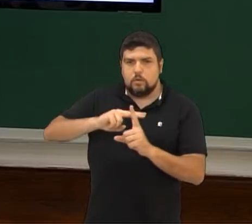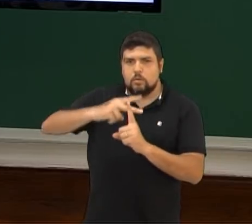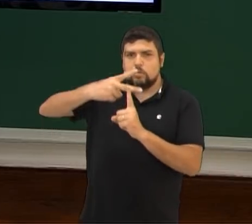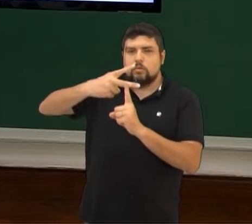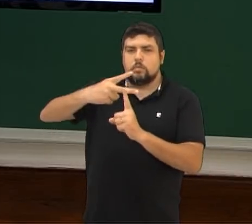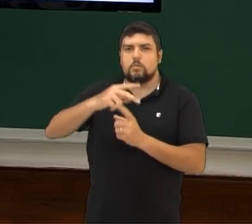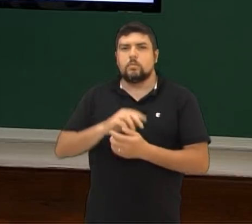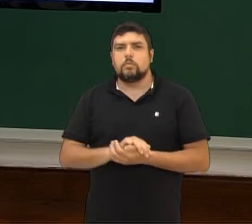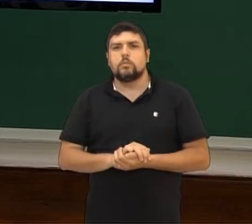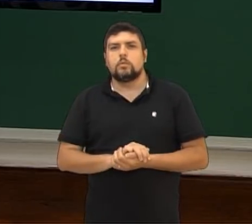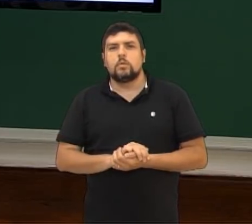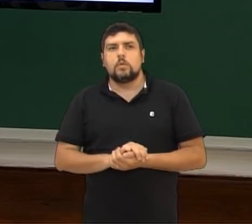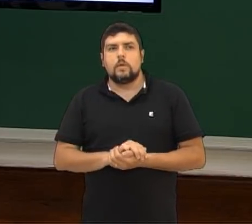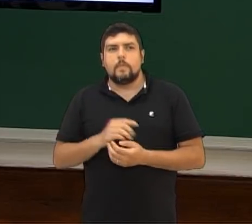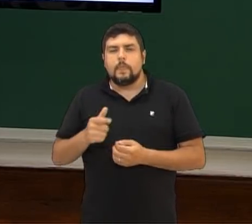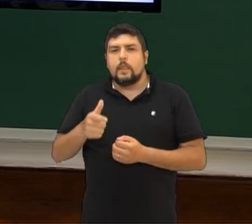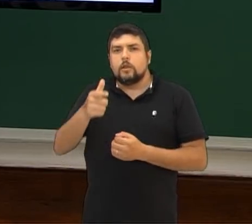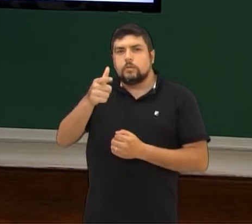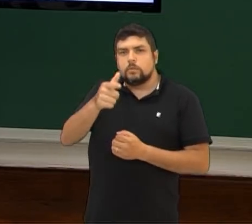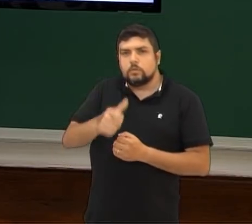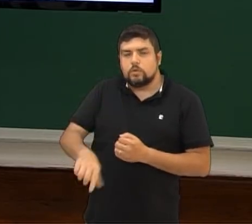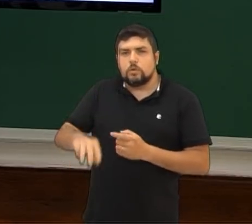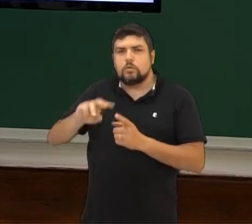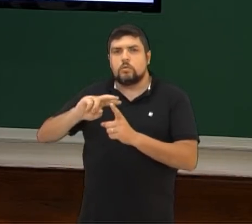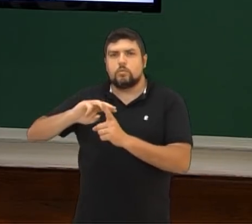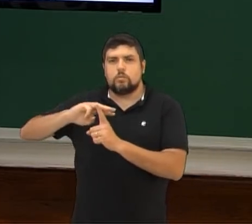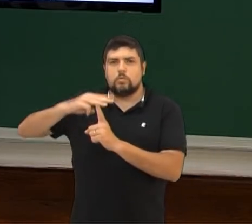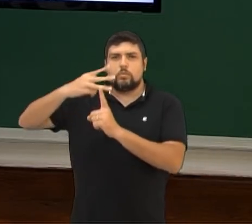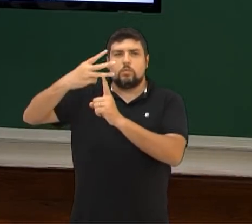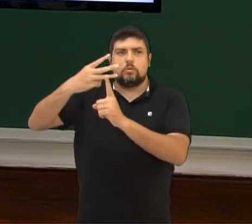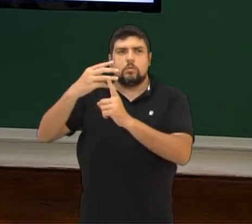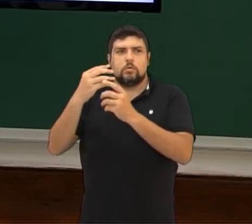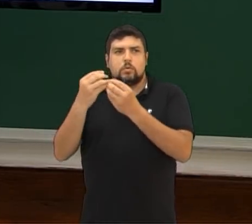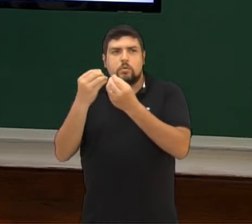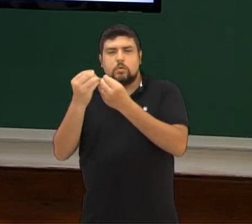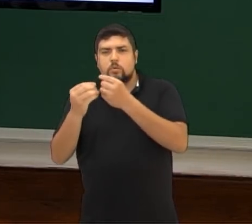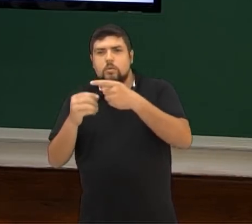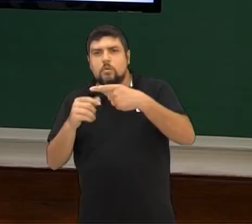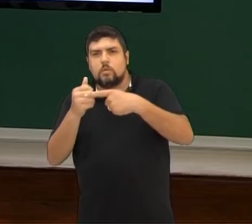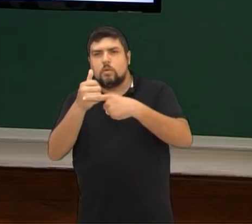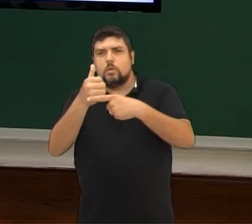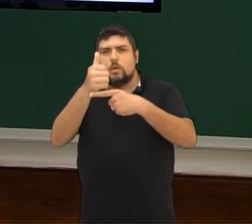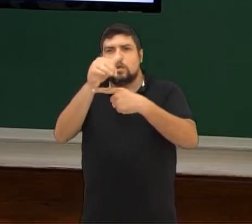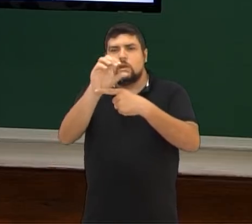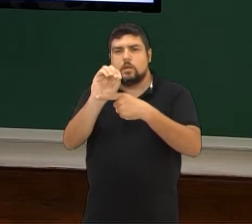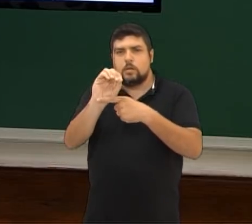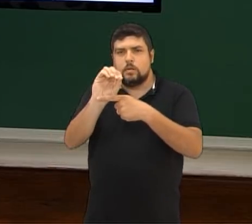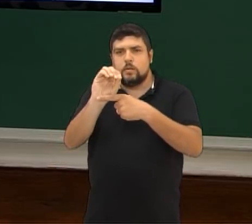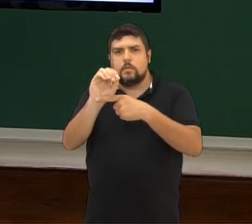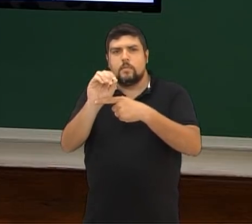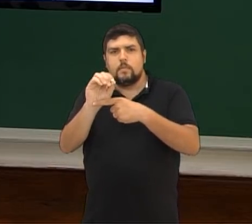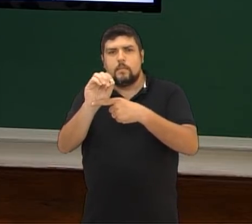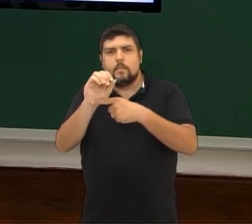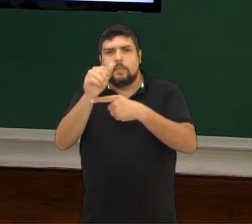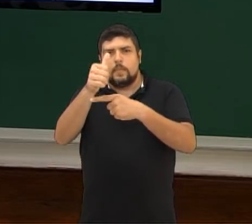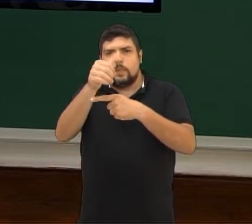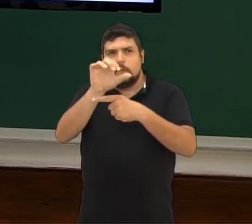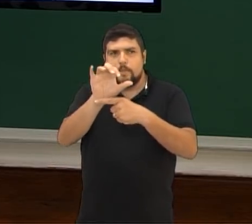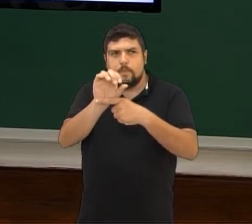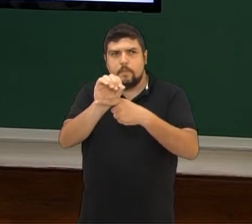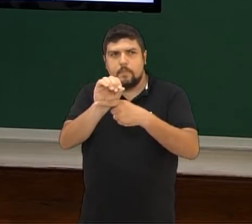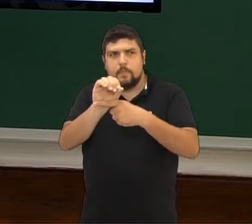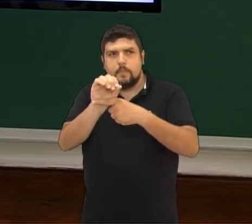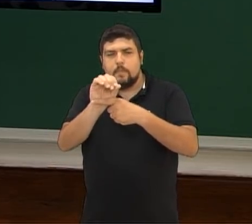multiplicação novamente, a sua equivalência, ele vai dobrar esse valor para 10, no caso utilizando o multiplicador